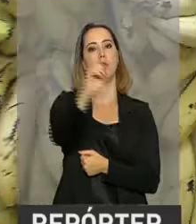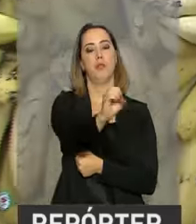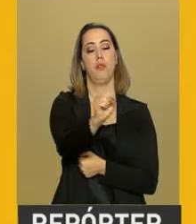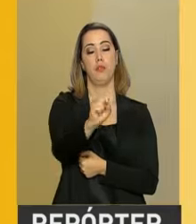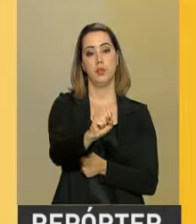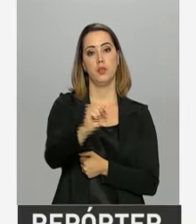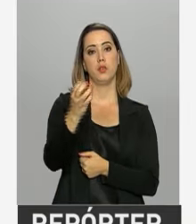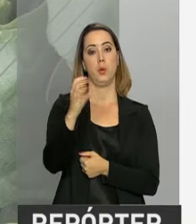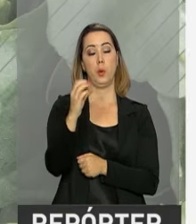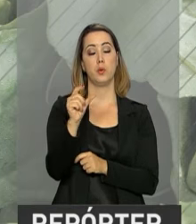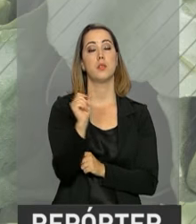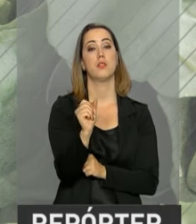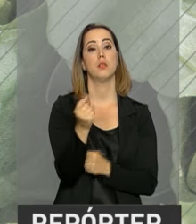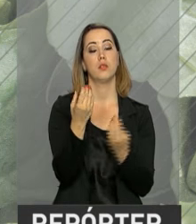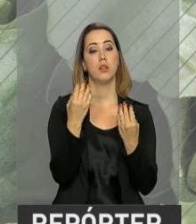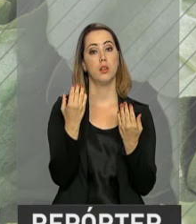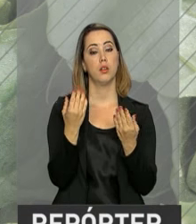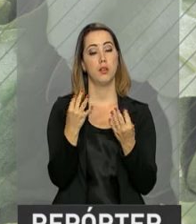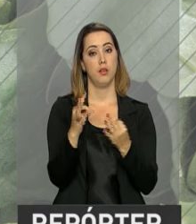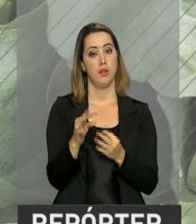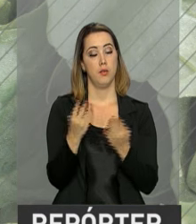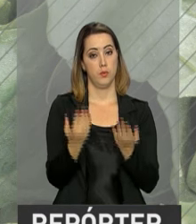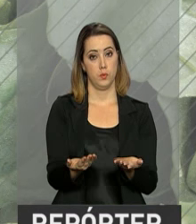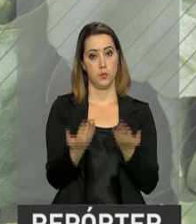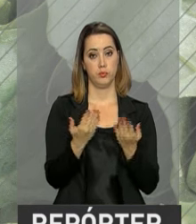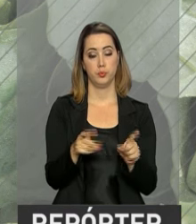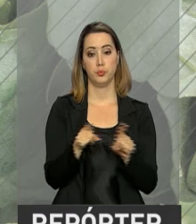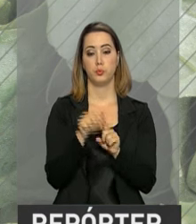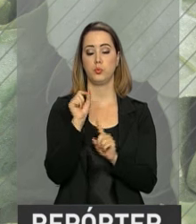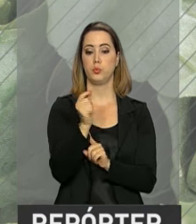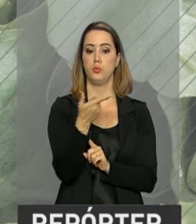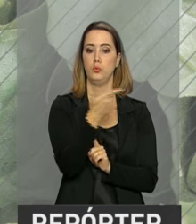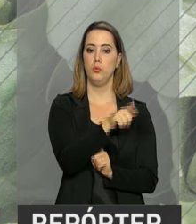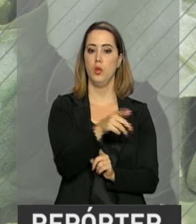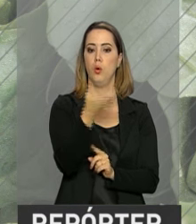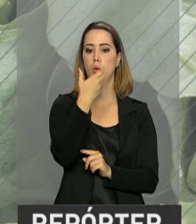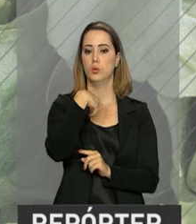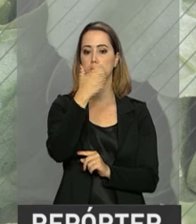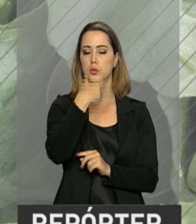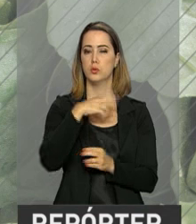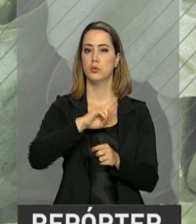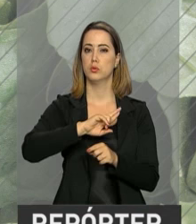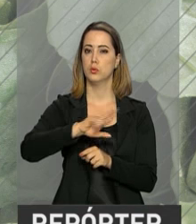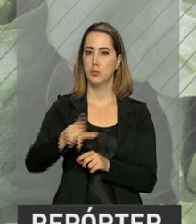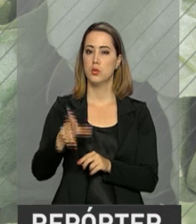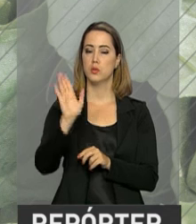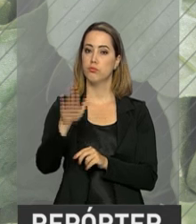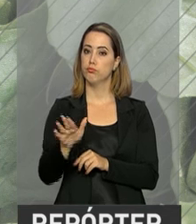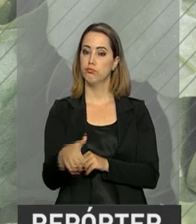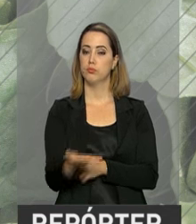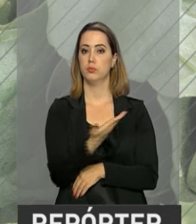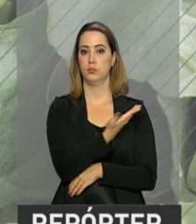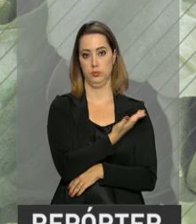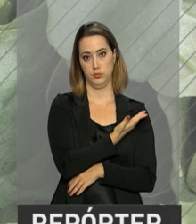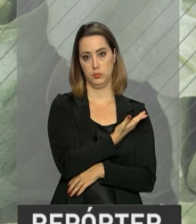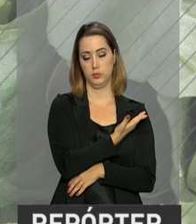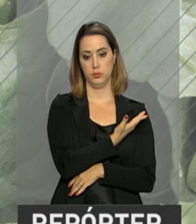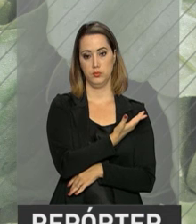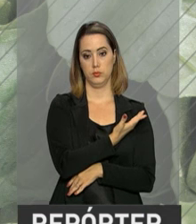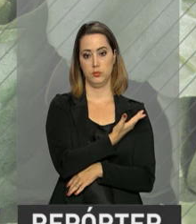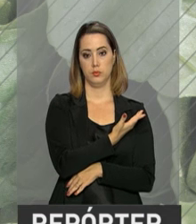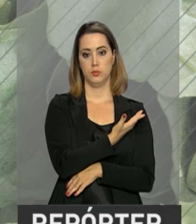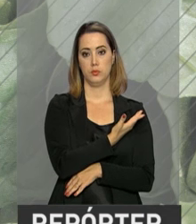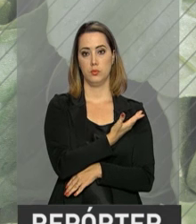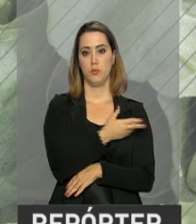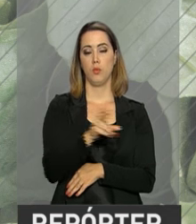qug outras frutas que registraram quedas nos preços foram nectarina ameixa pêssego melão